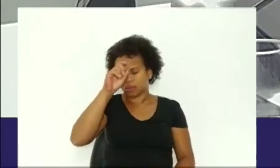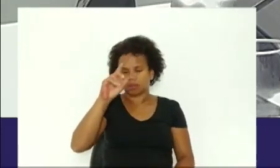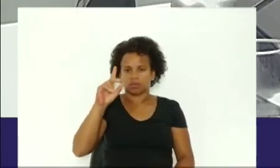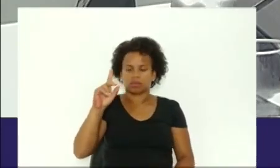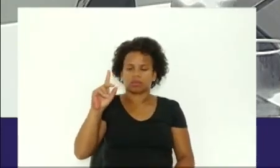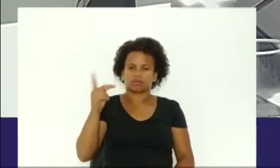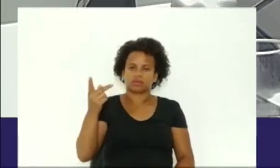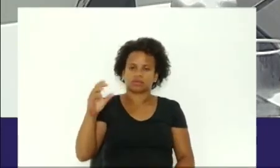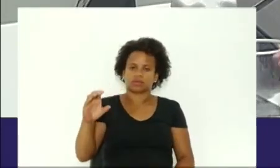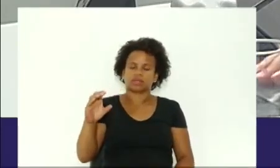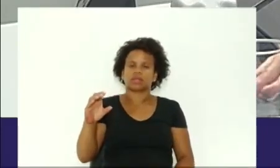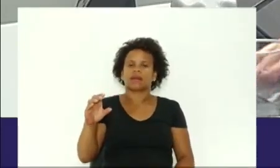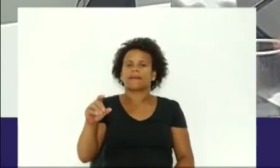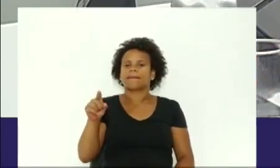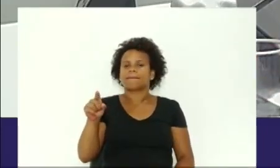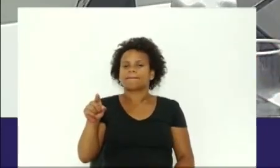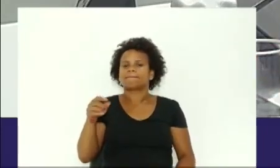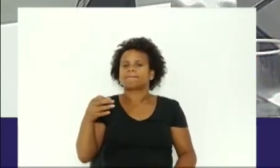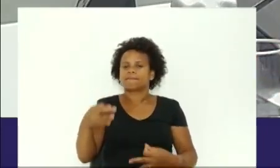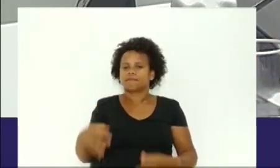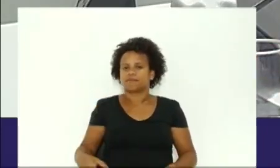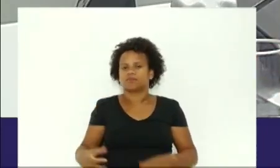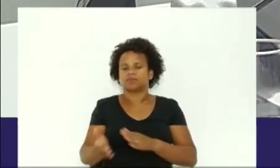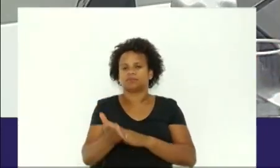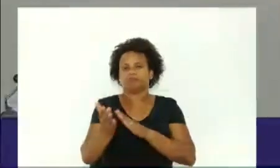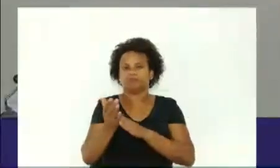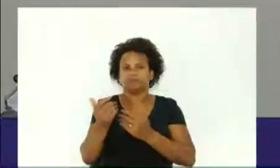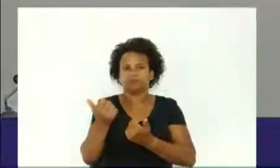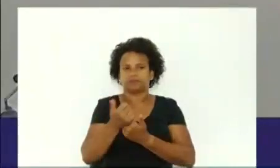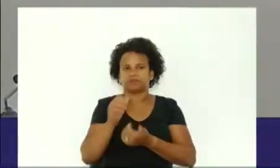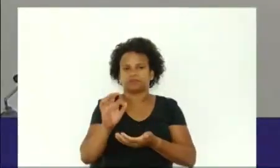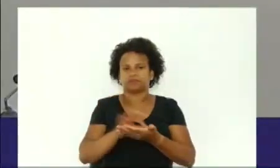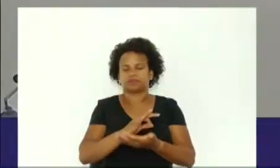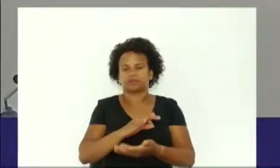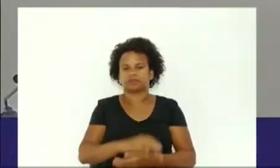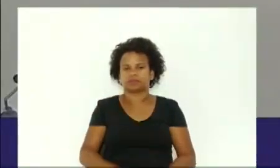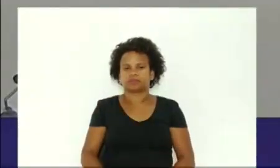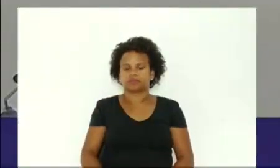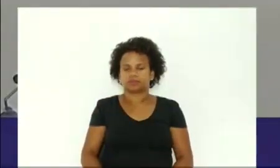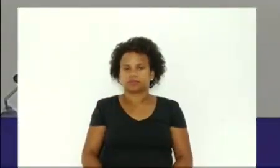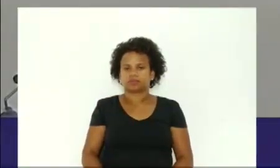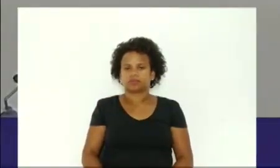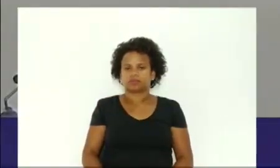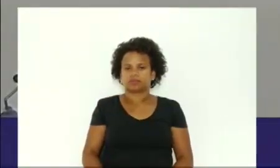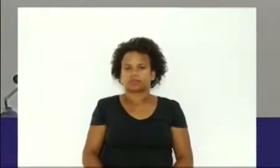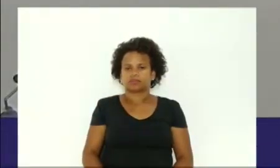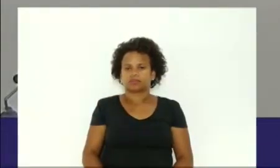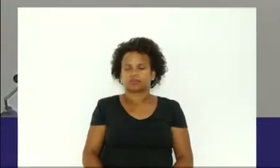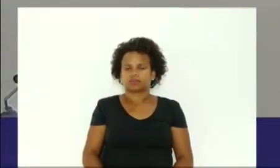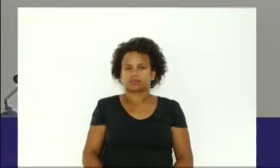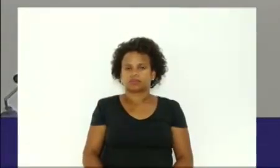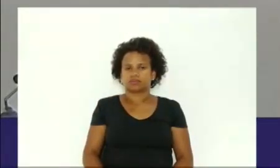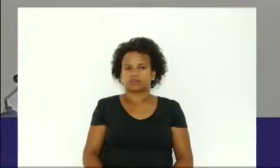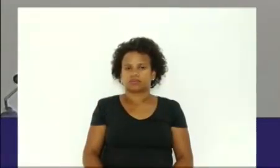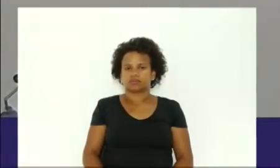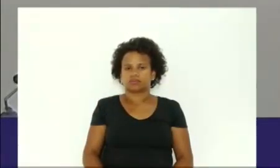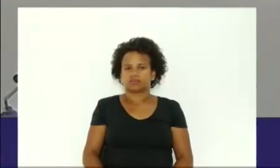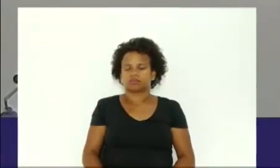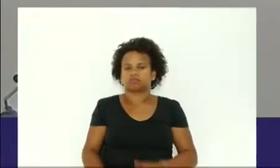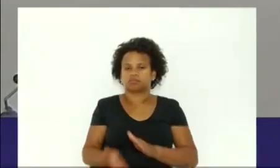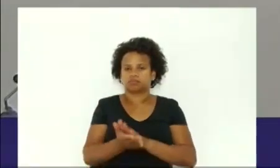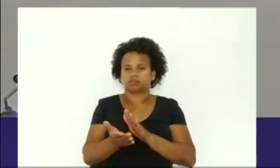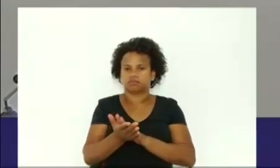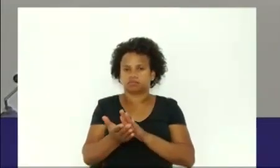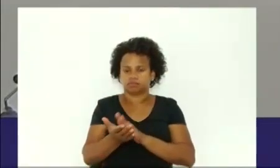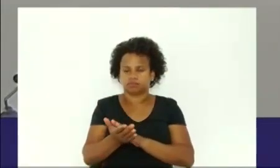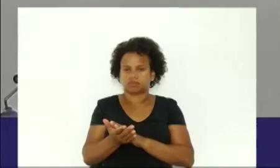nessa matéria, que é muito justa. Obrigado, vereador. Presidente. Tem a palavra. Eu gostaria de estar ali parabenizando